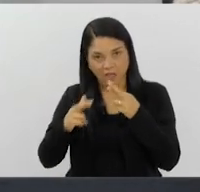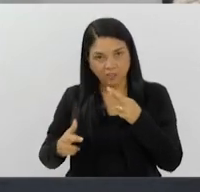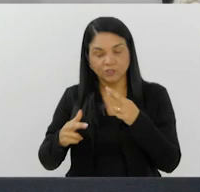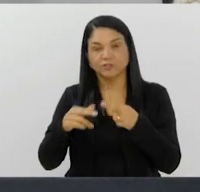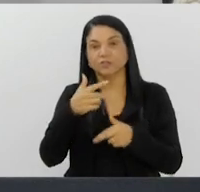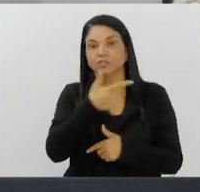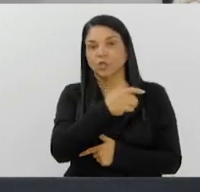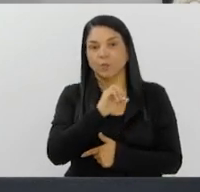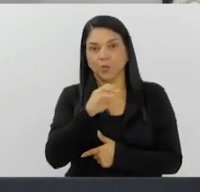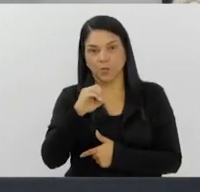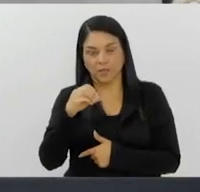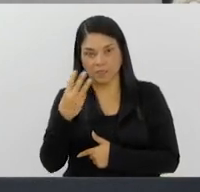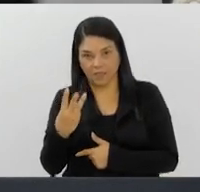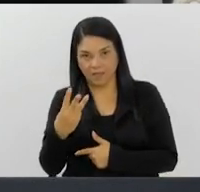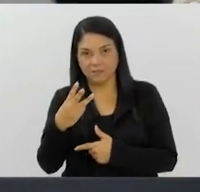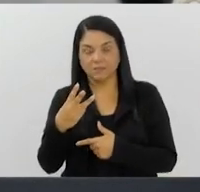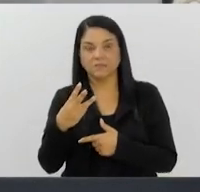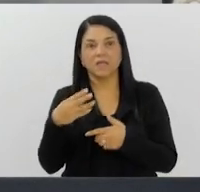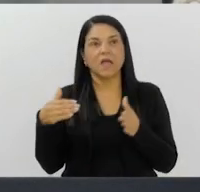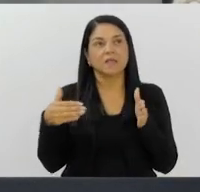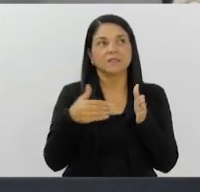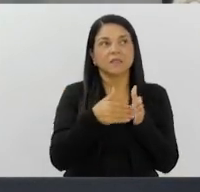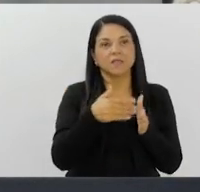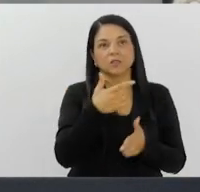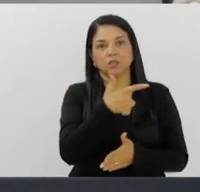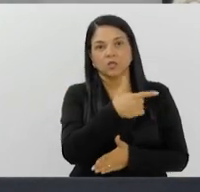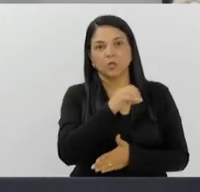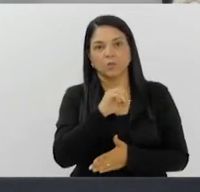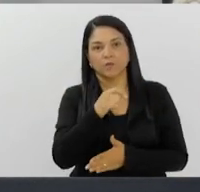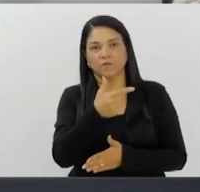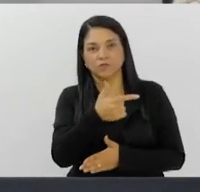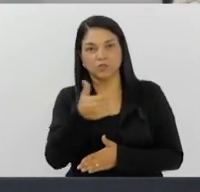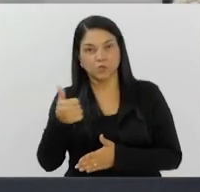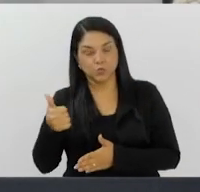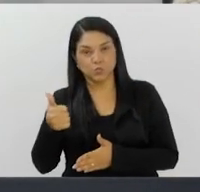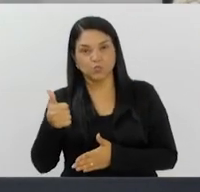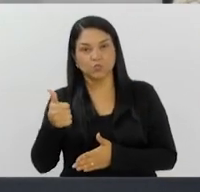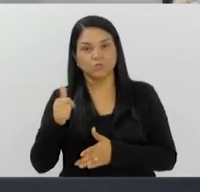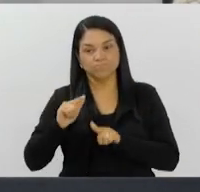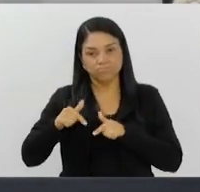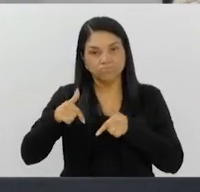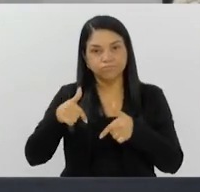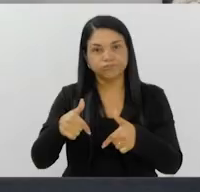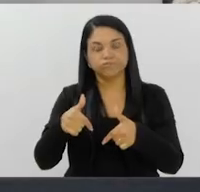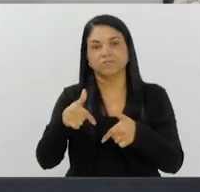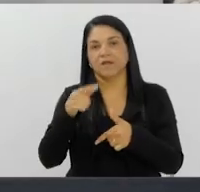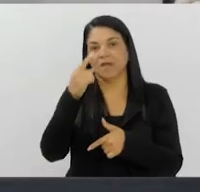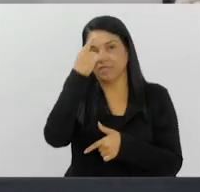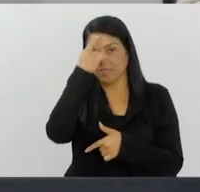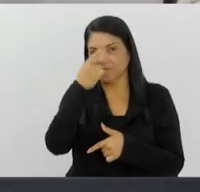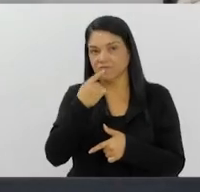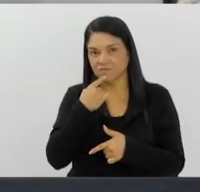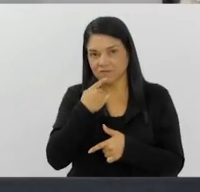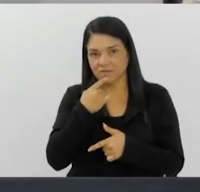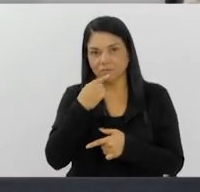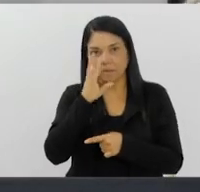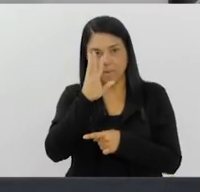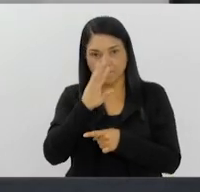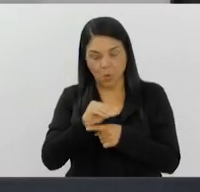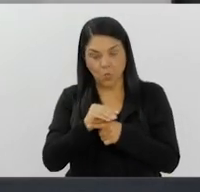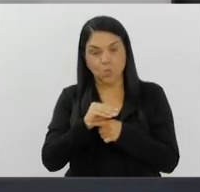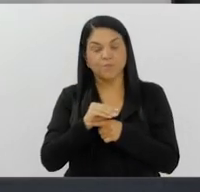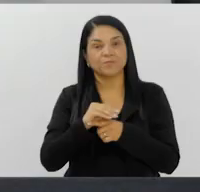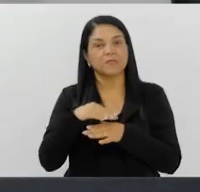eh basicamente até 2021 vigorou prioritariamente autoidentificação ao caminhar dessa política